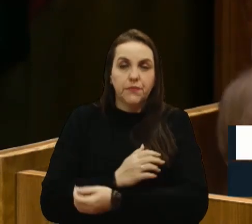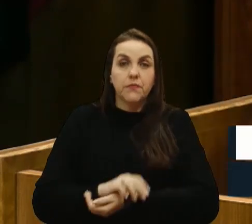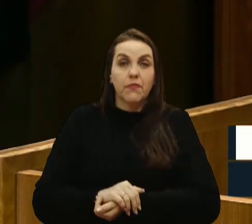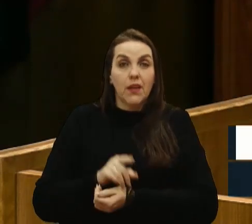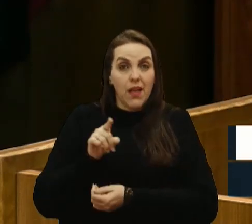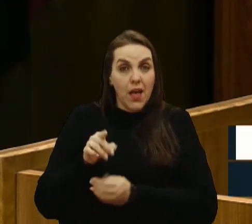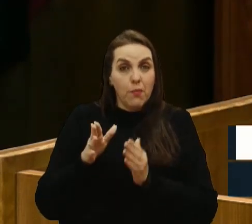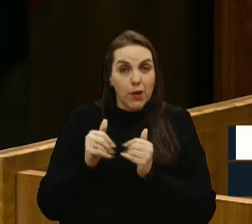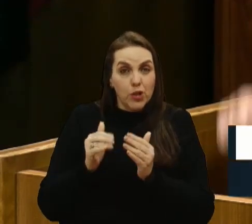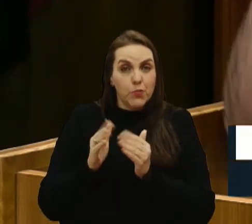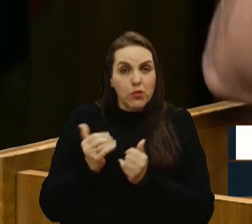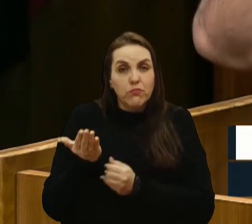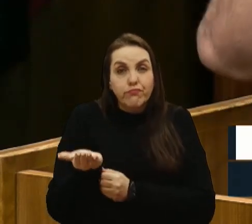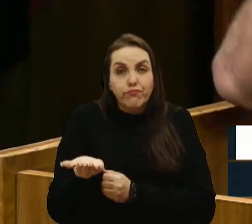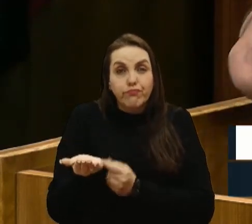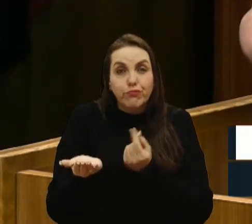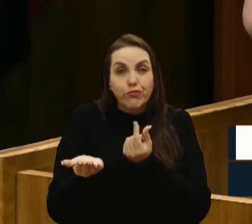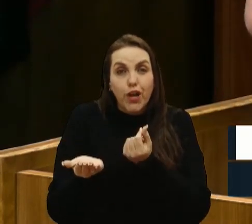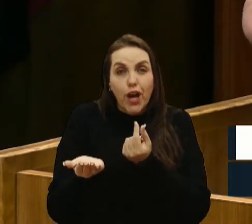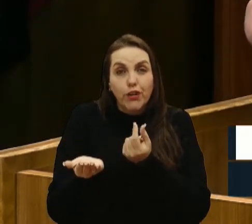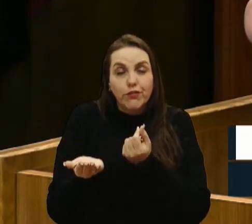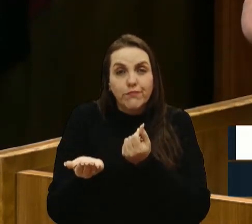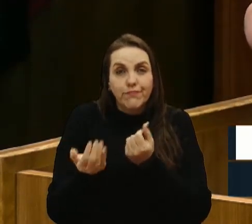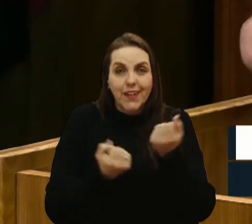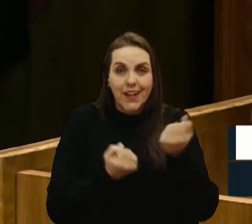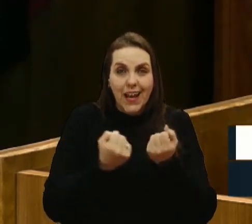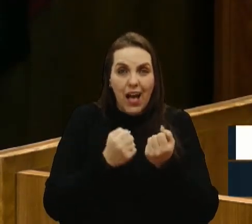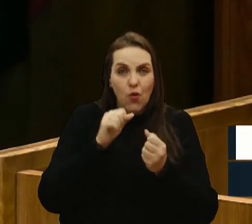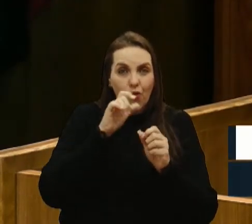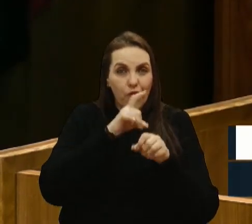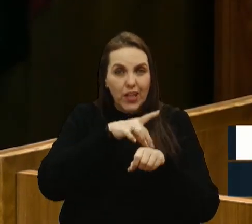ele pede dinheiro no sinal. Ele chega lá no seu vidro aqui, ó.